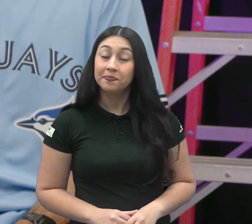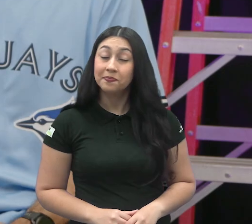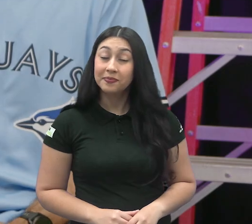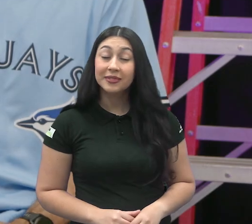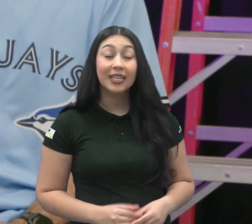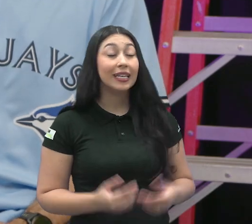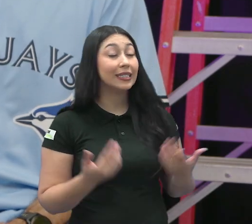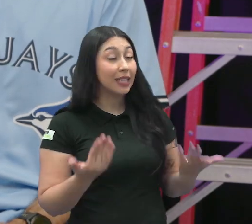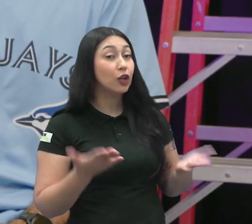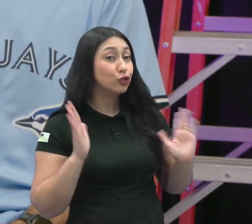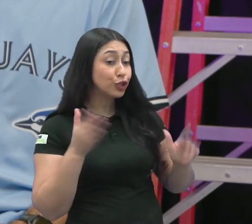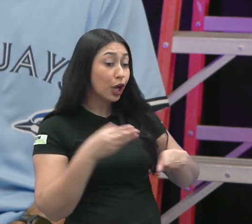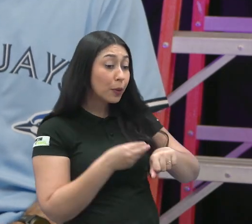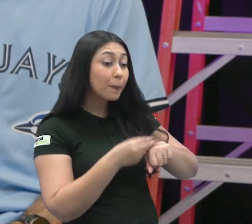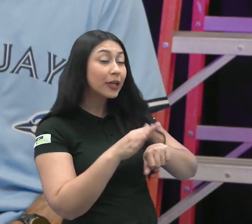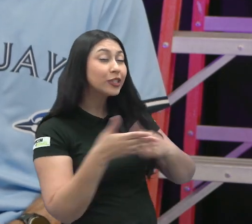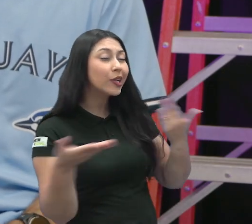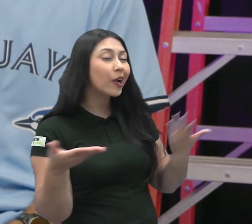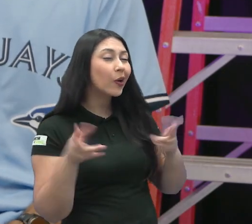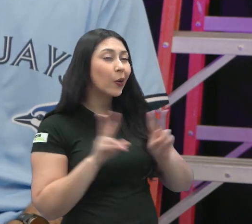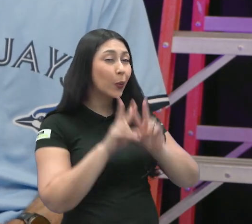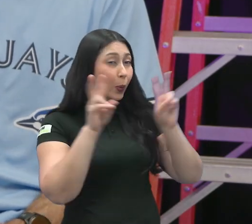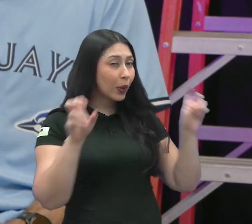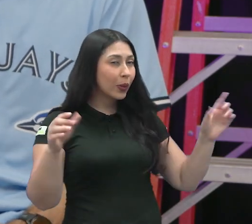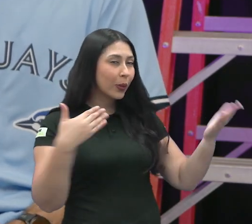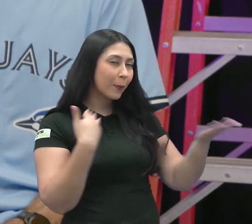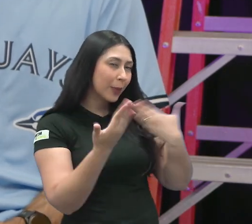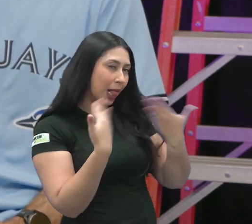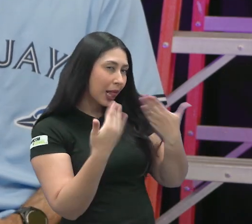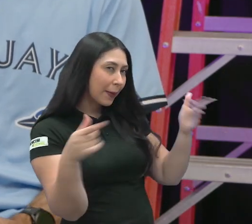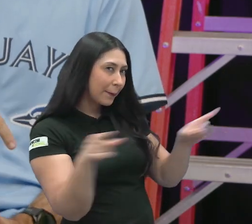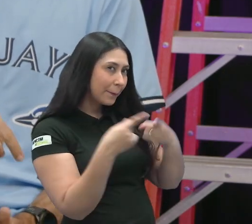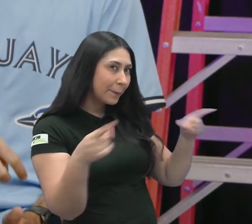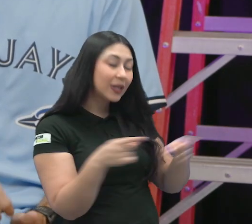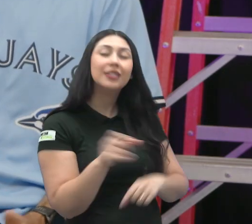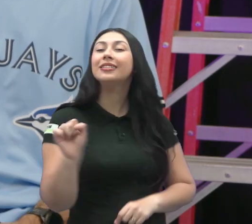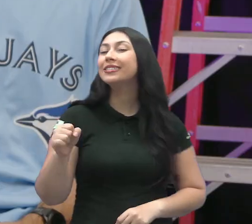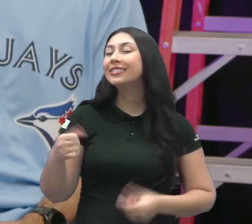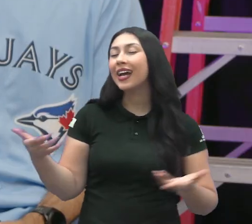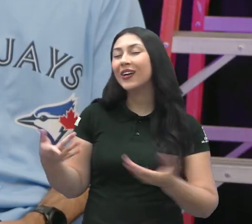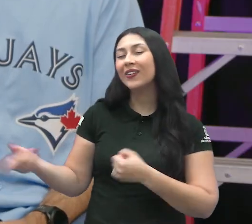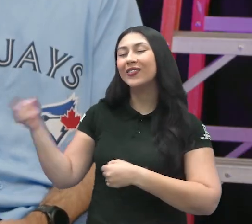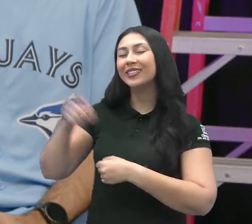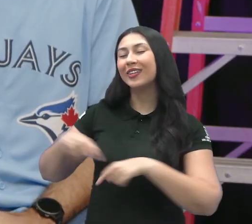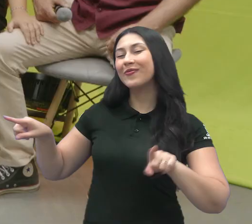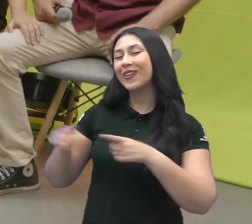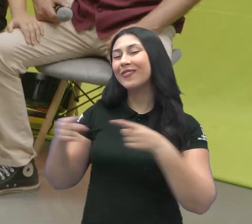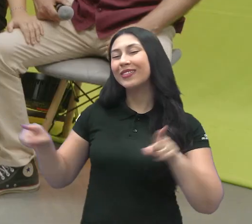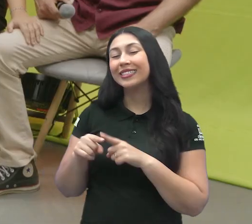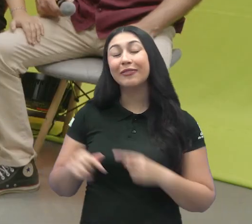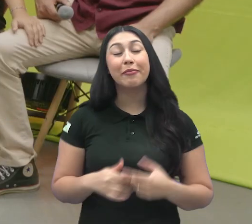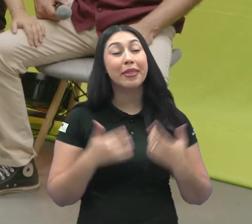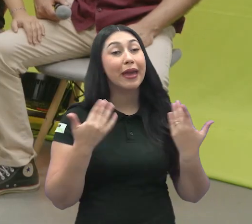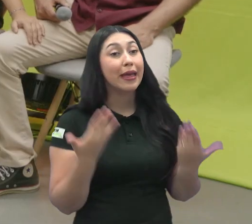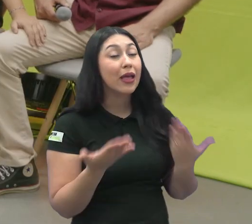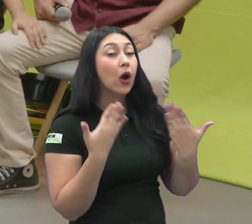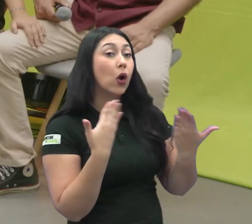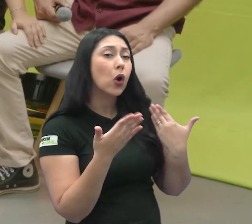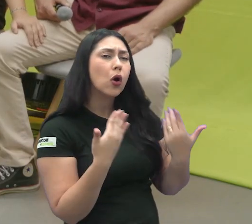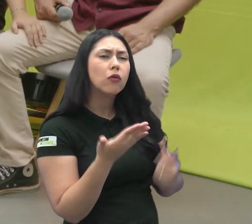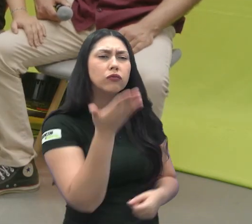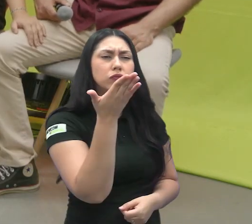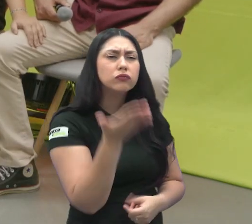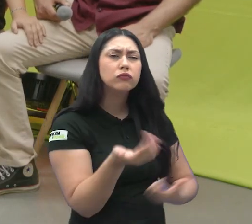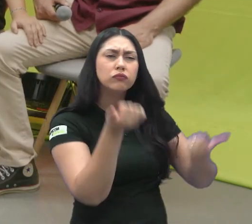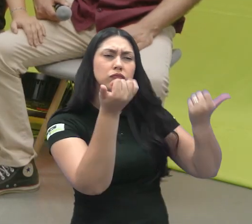Brunão, depois dessa dica, vamos voltar a falar um pouquinho mais com a Maísa, falar um pouquinho mais sobre música? Depois do livro, vamos voltar para a música. Maravilha. Então, Maísa, pra gente voltar nessa conversa aqui, você estava falando